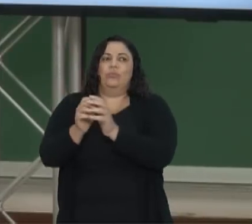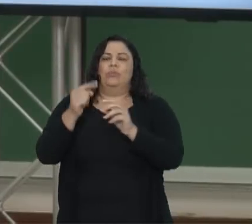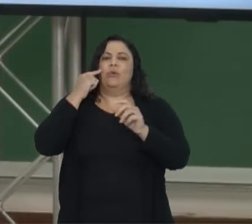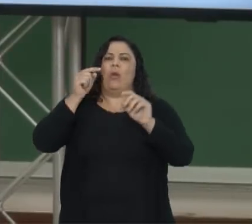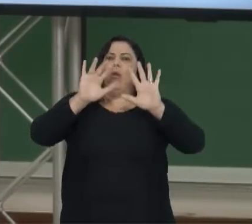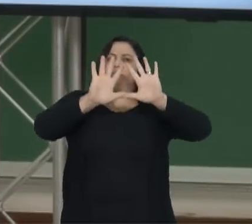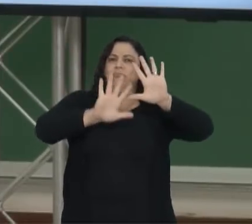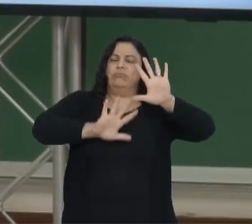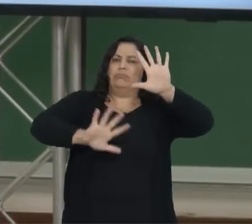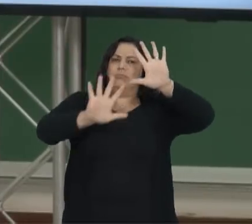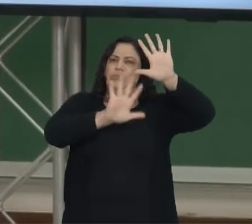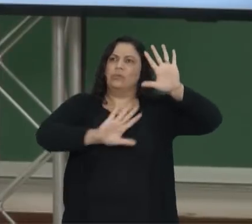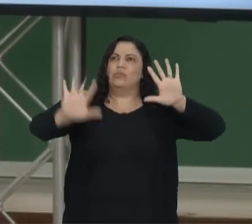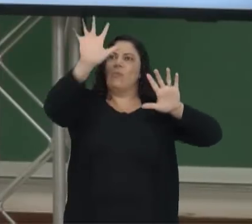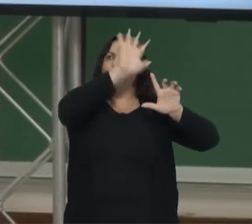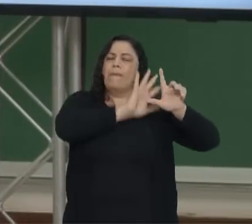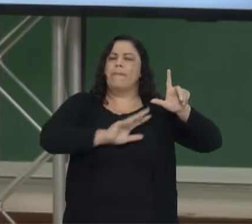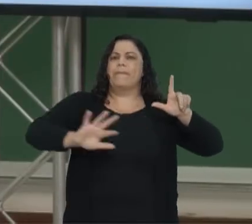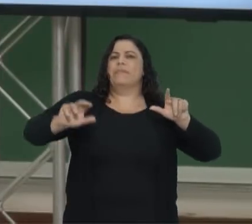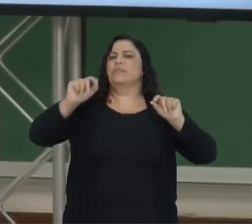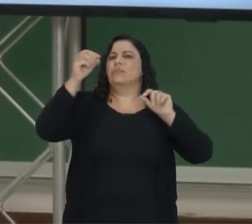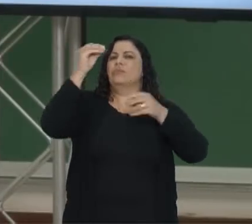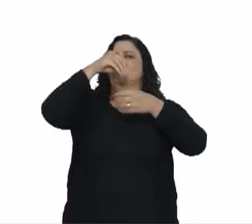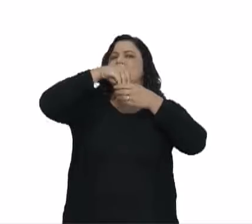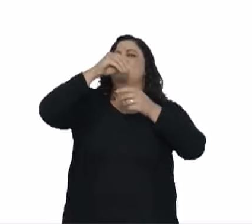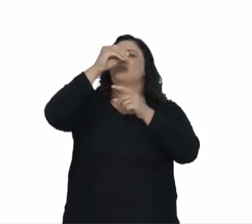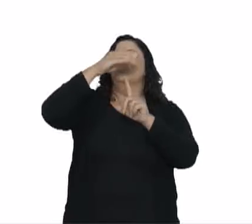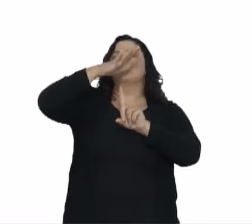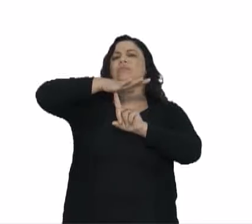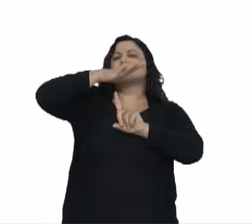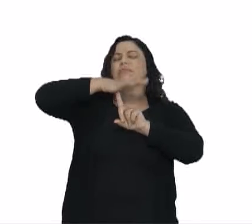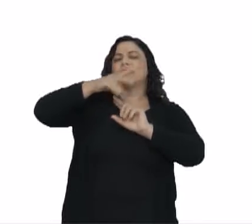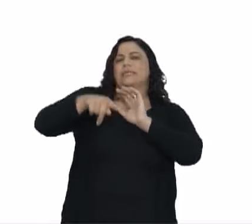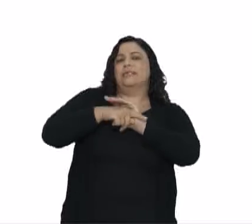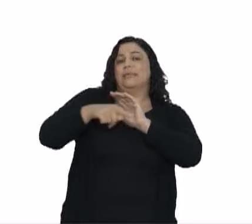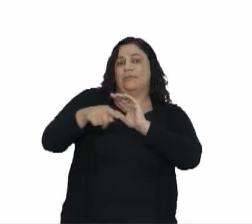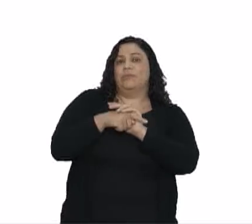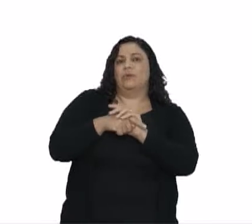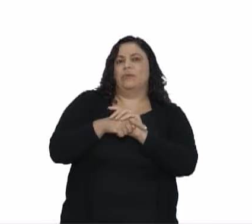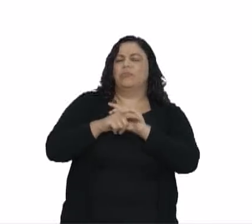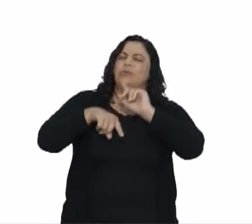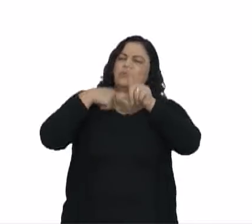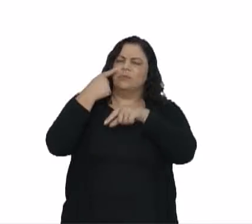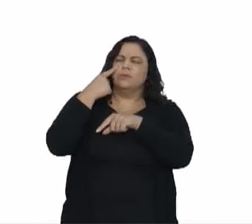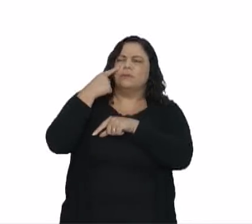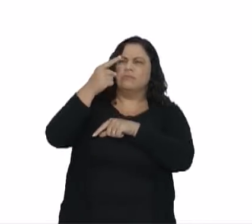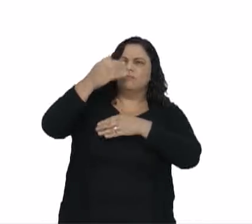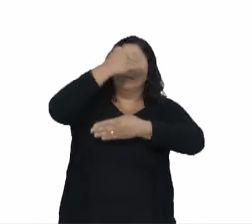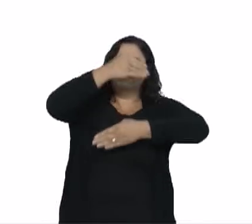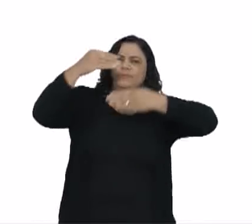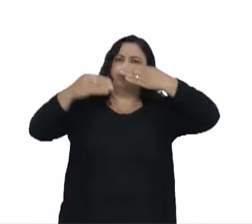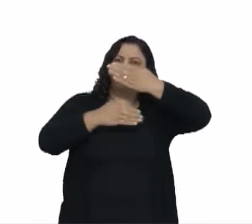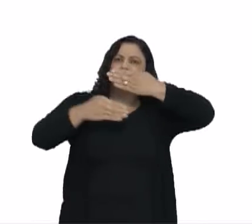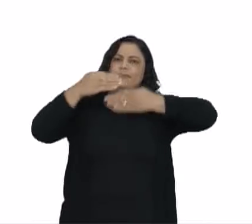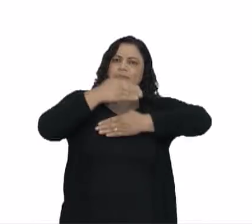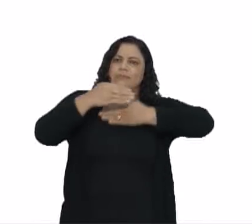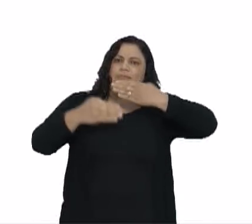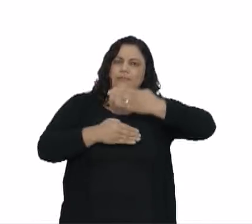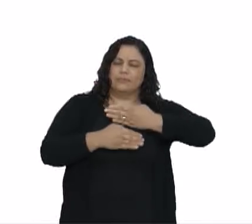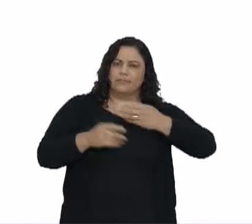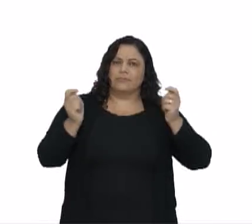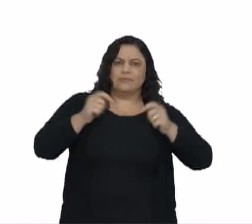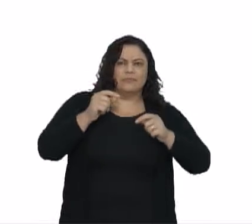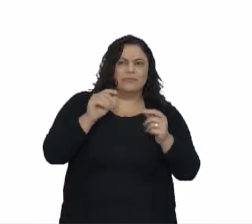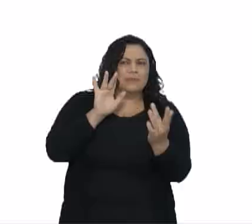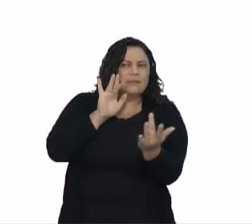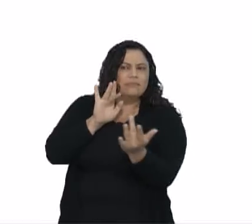Paraná, só para a gente identificar ali um pouquinho. Depois vocês podem pegar o slide lá no material e dar uma olhadinha mais de perto, né? Só para a